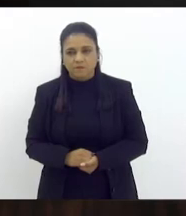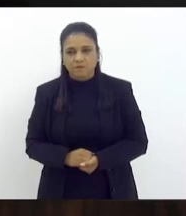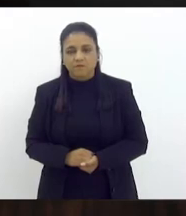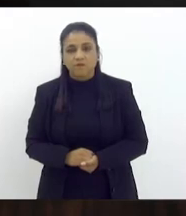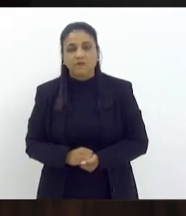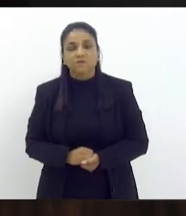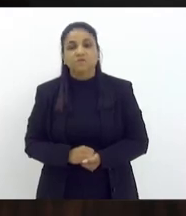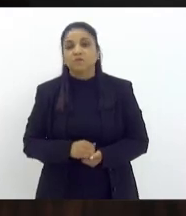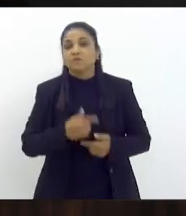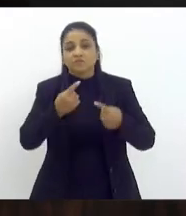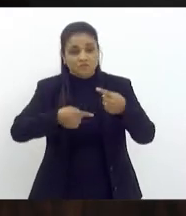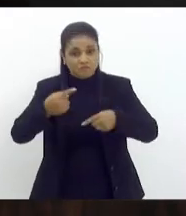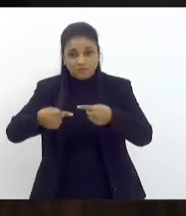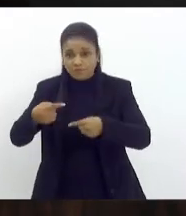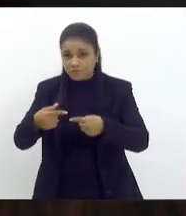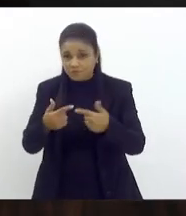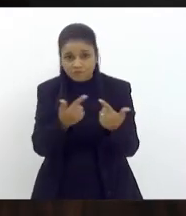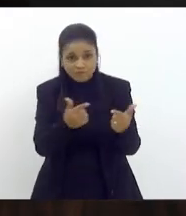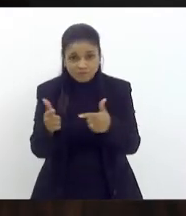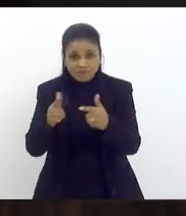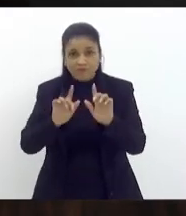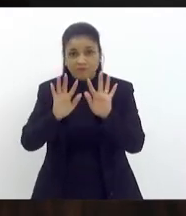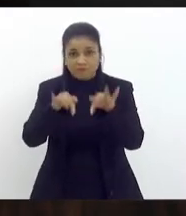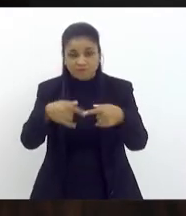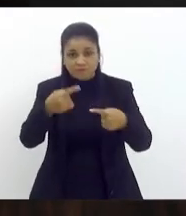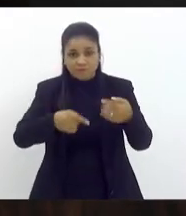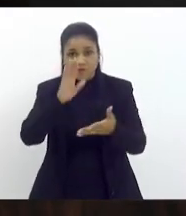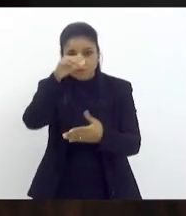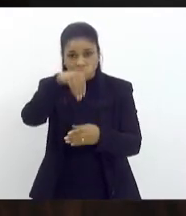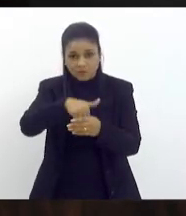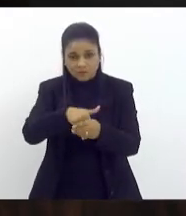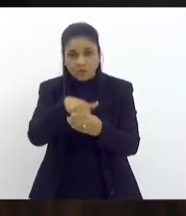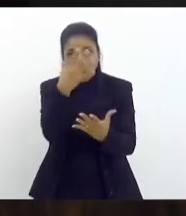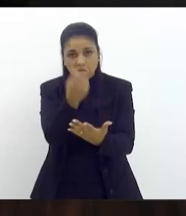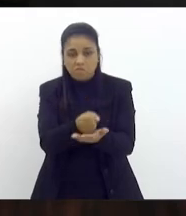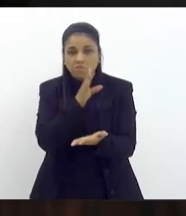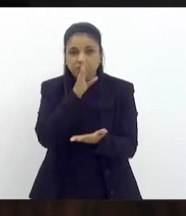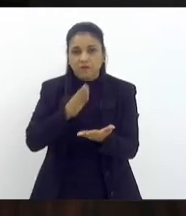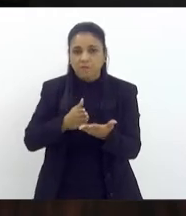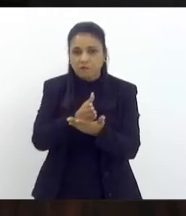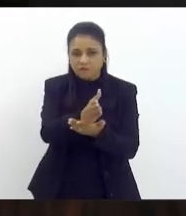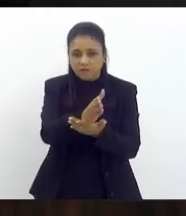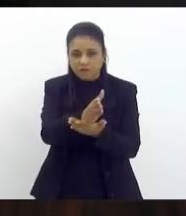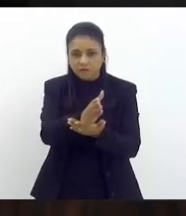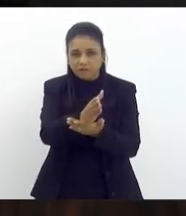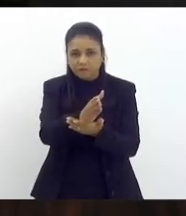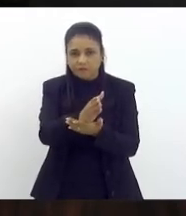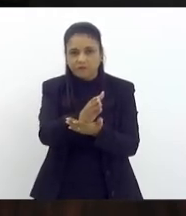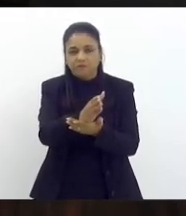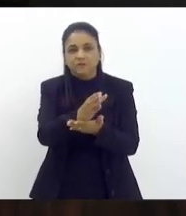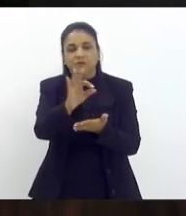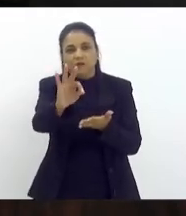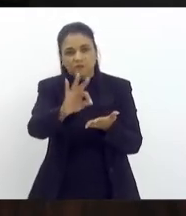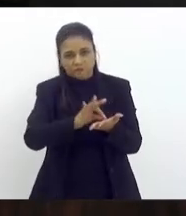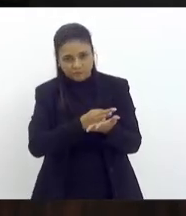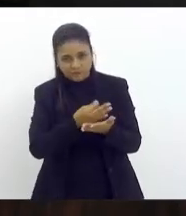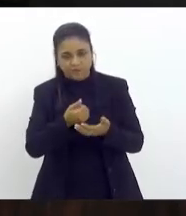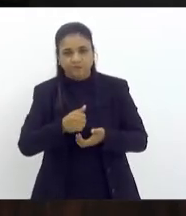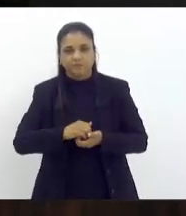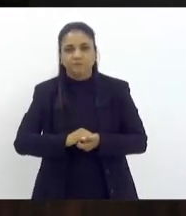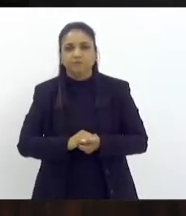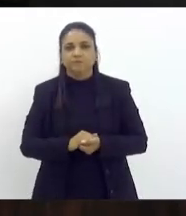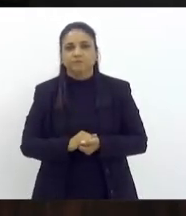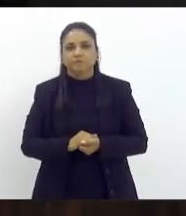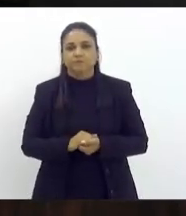não havendo mais que aquele discutir encerrado discussão em votação vocês que a própria comissão aprovado vai autógrafo